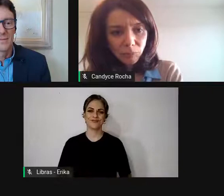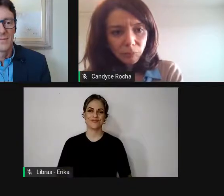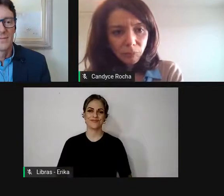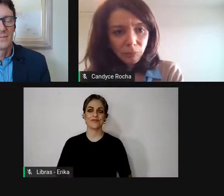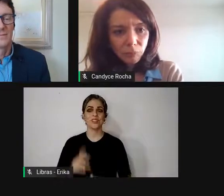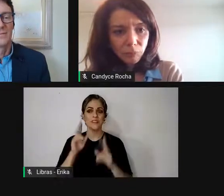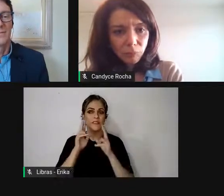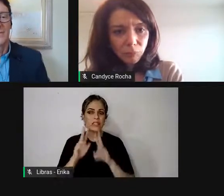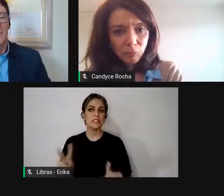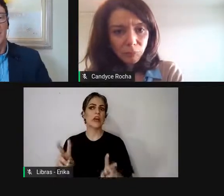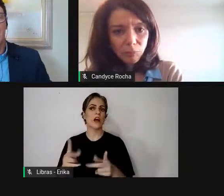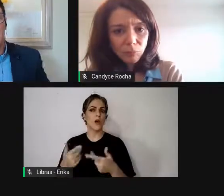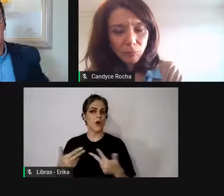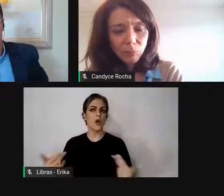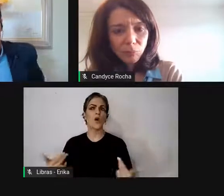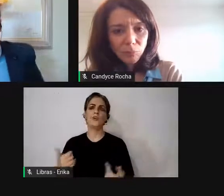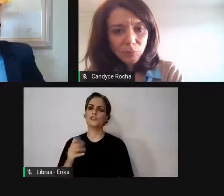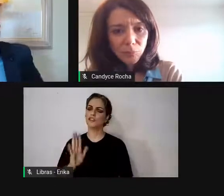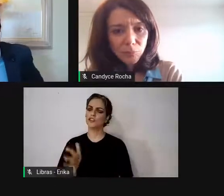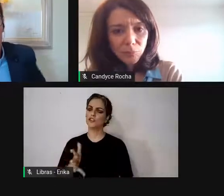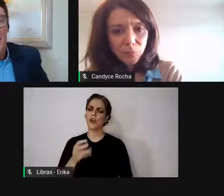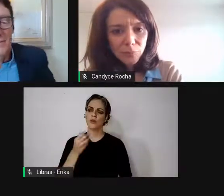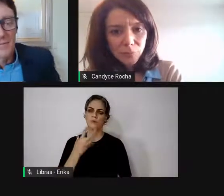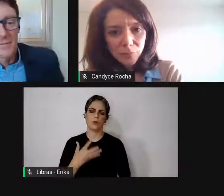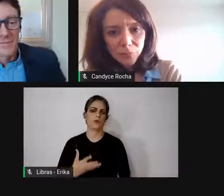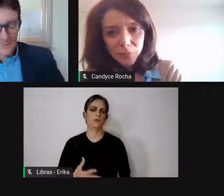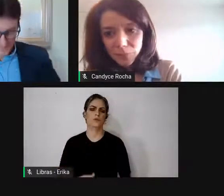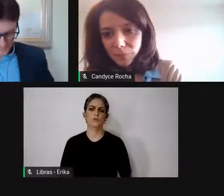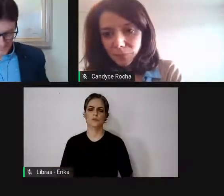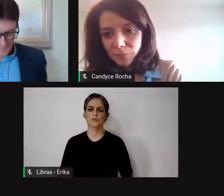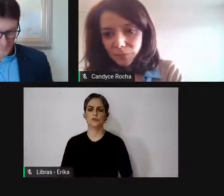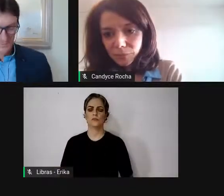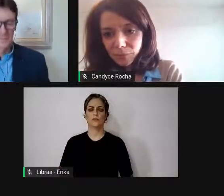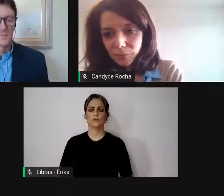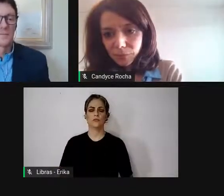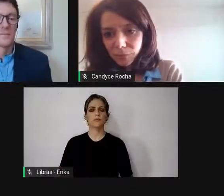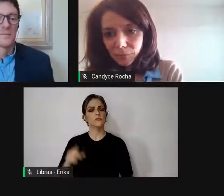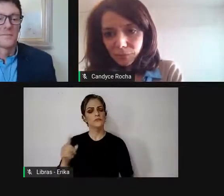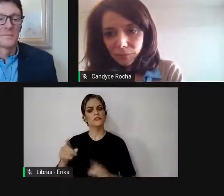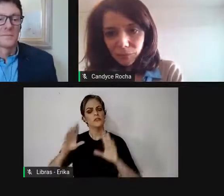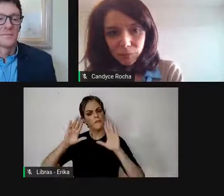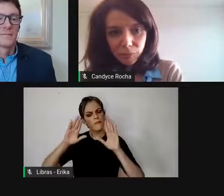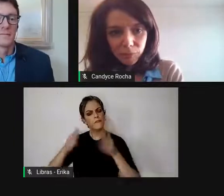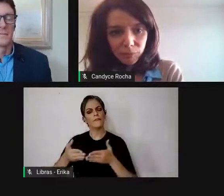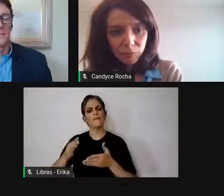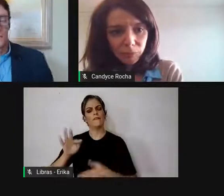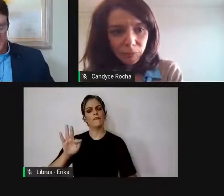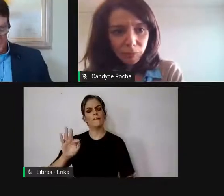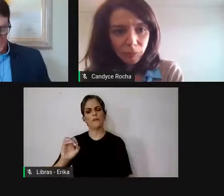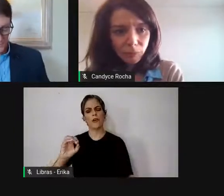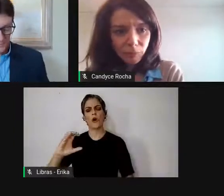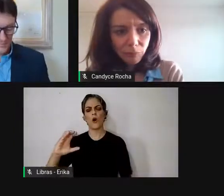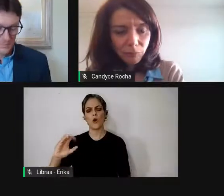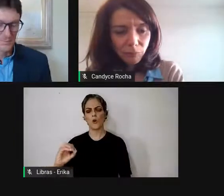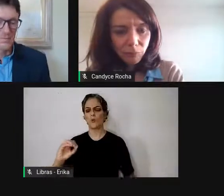ele já te atende. Então, centra em algum ponto, foca em termos de disciplina, em